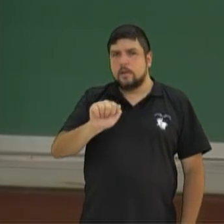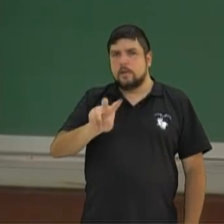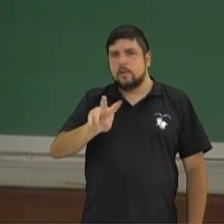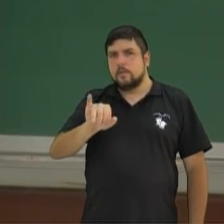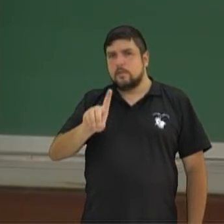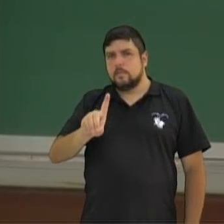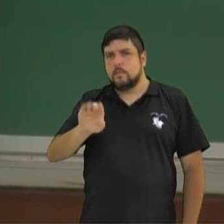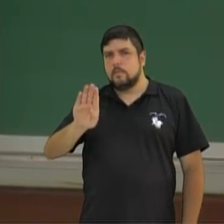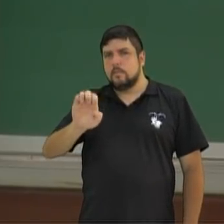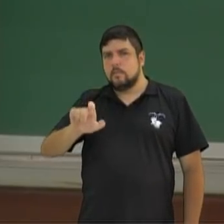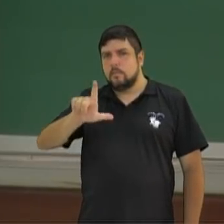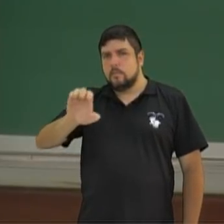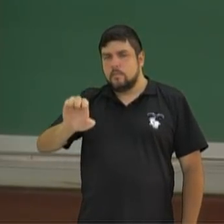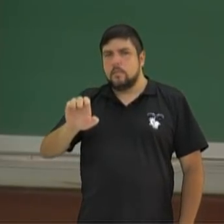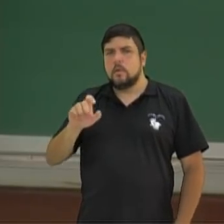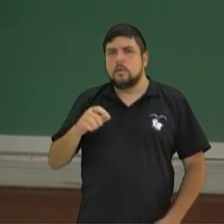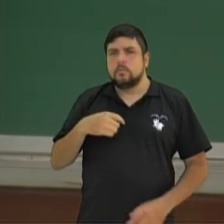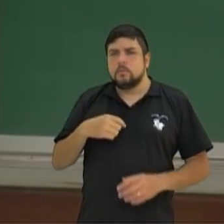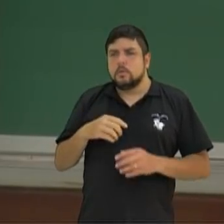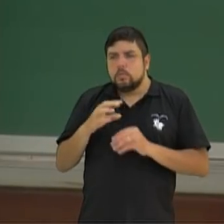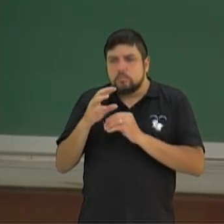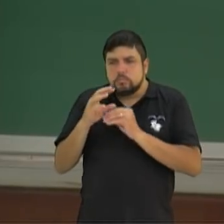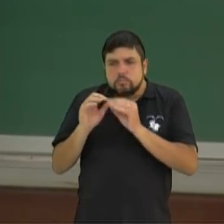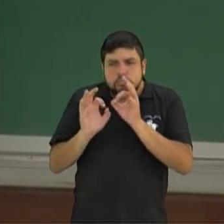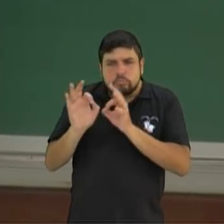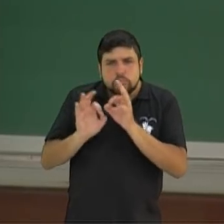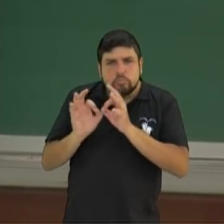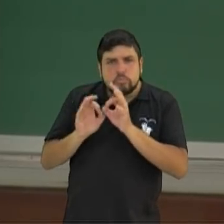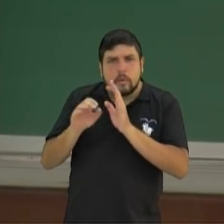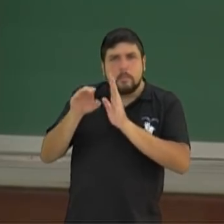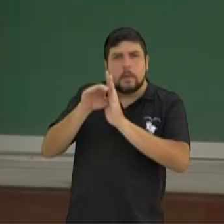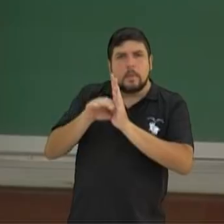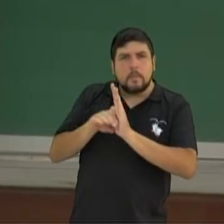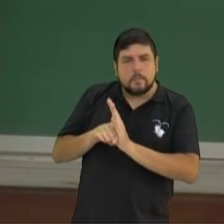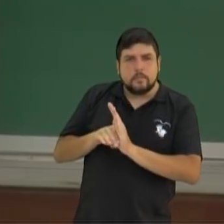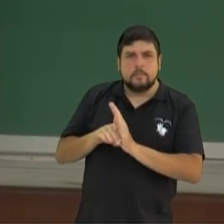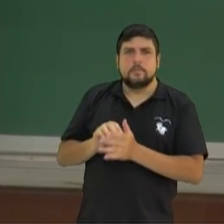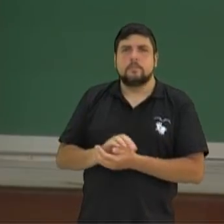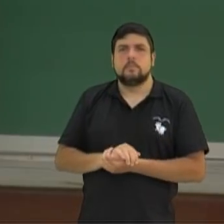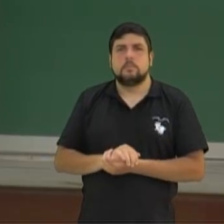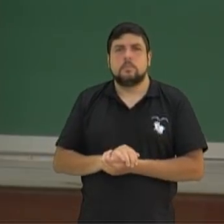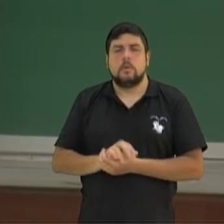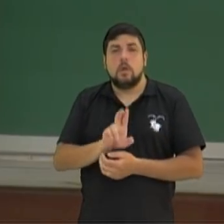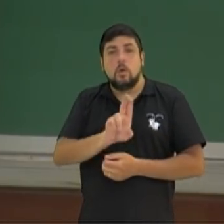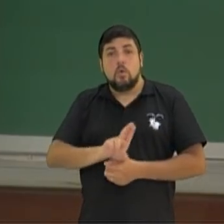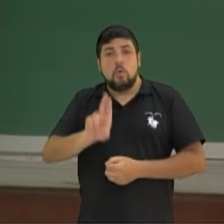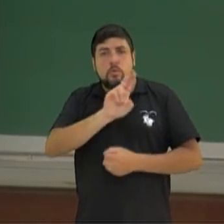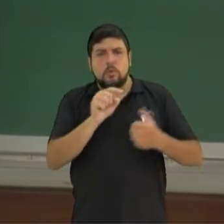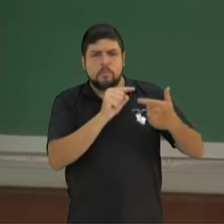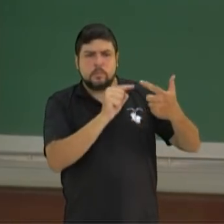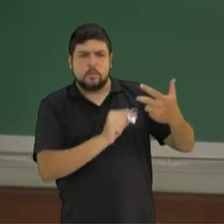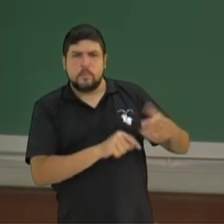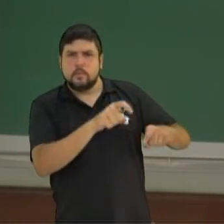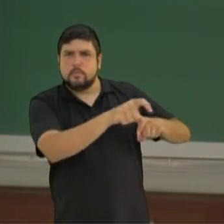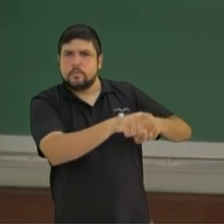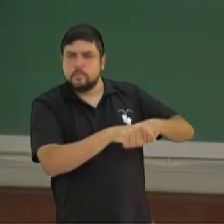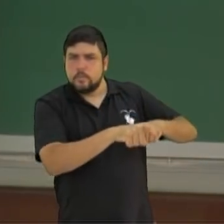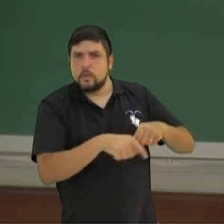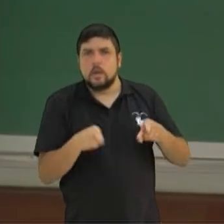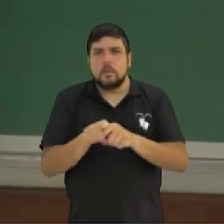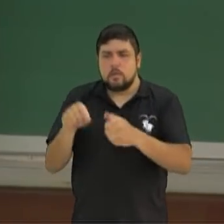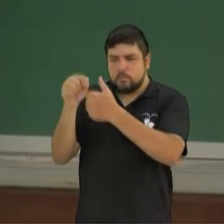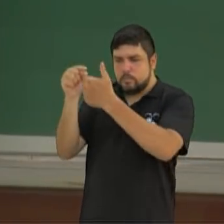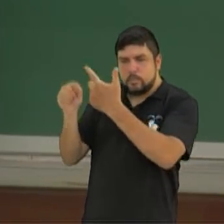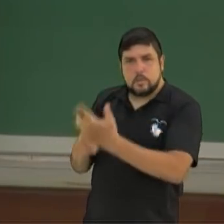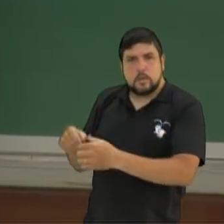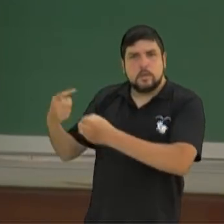para criar o parkour. A proposta é utilizar os elementos rurais e urbanos como obstáculos. Tudo